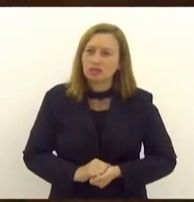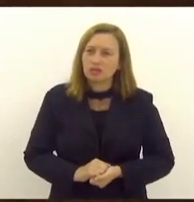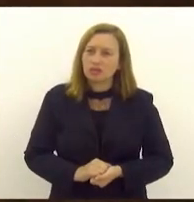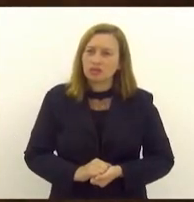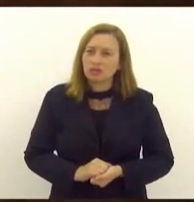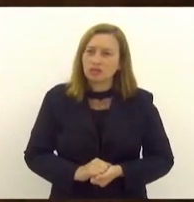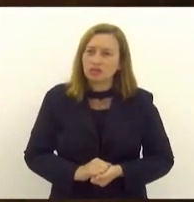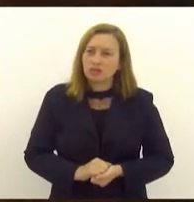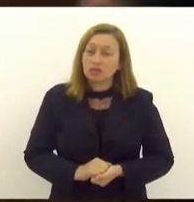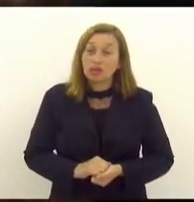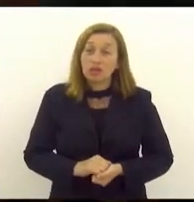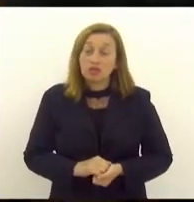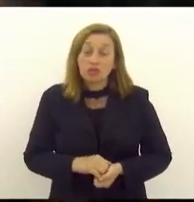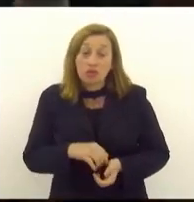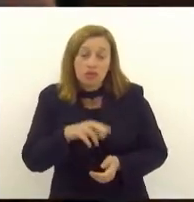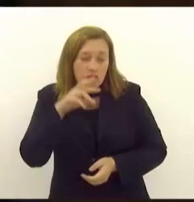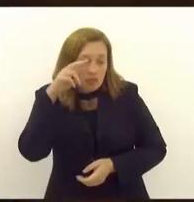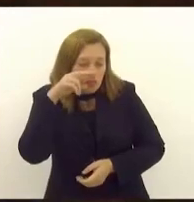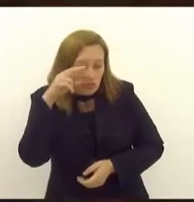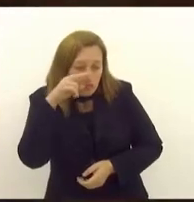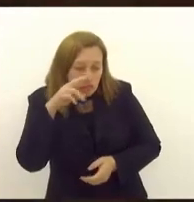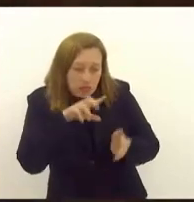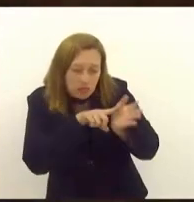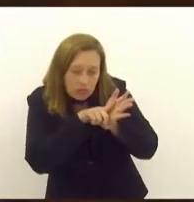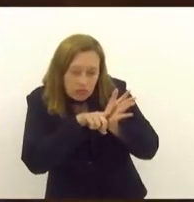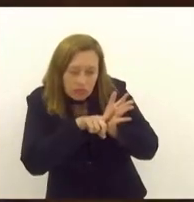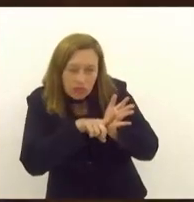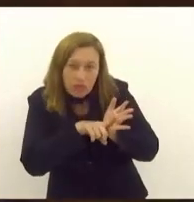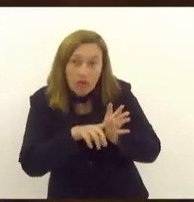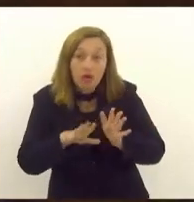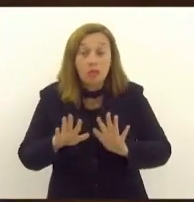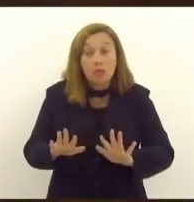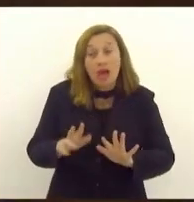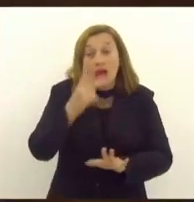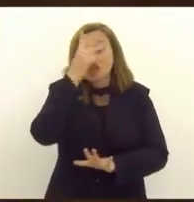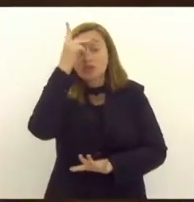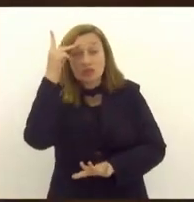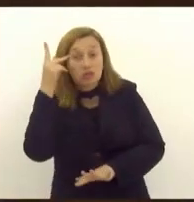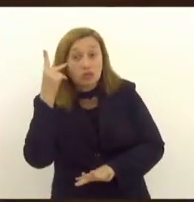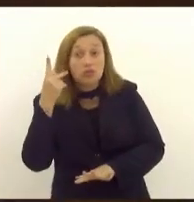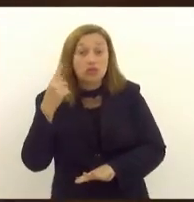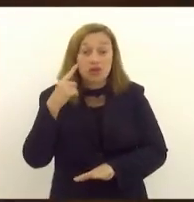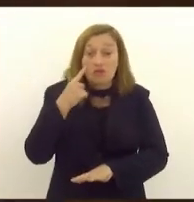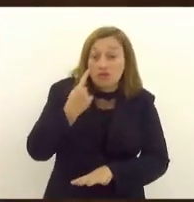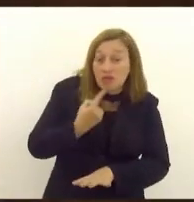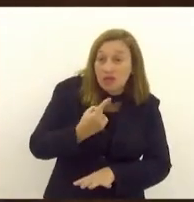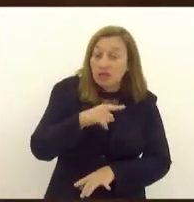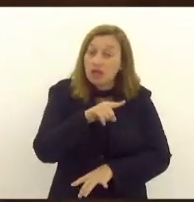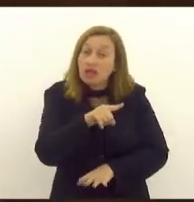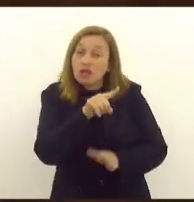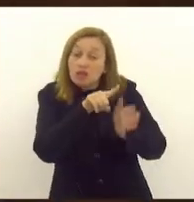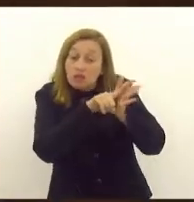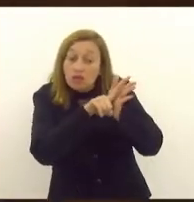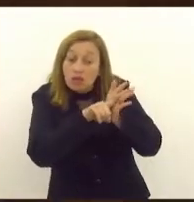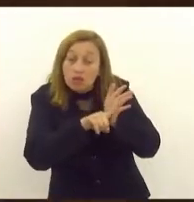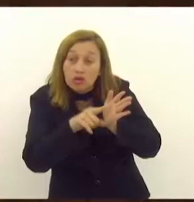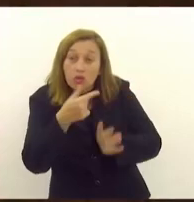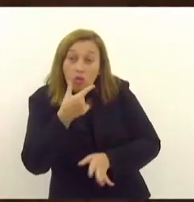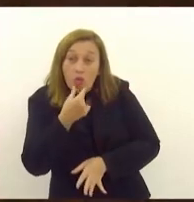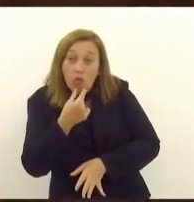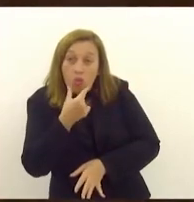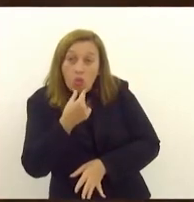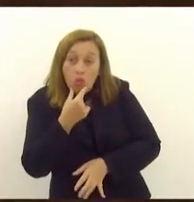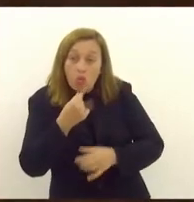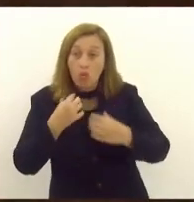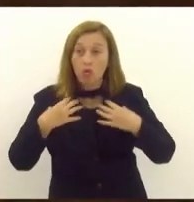foi ali fiscalizado Sim aparentemente as pessoas que estavam ali os homens que estavam ali fiscalizando o rapaz estavam